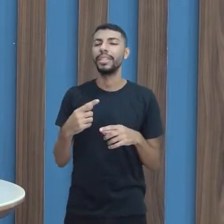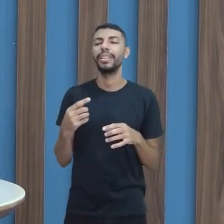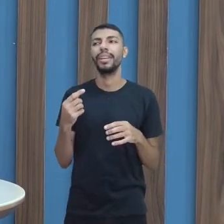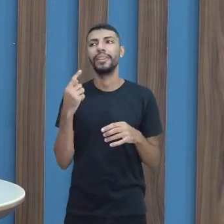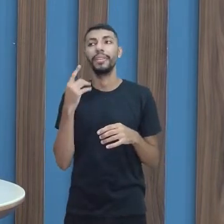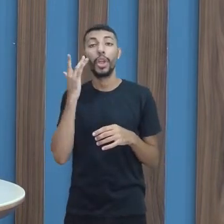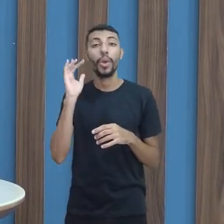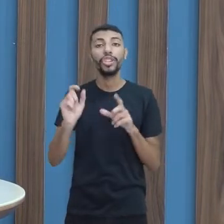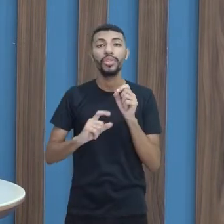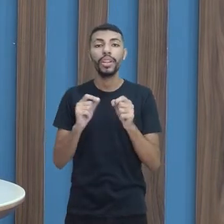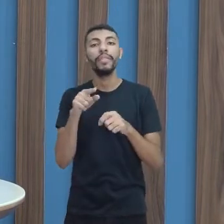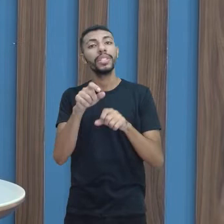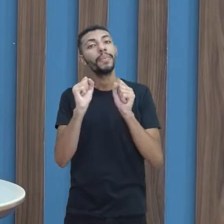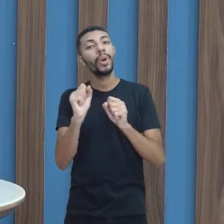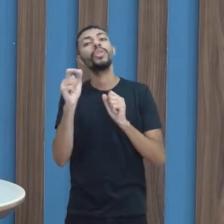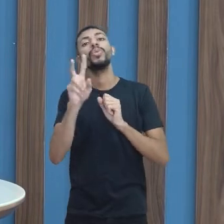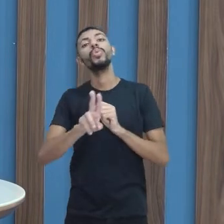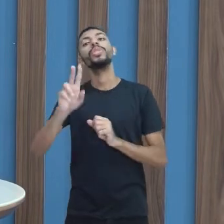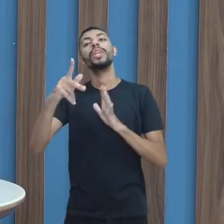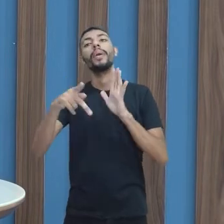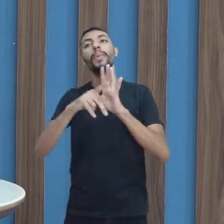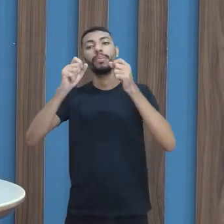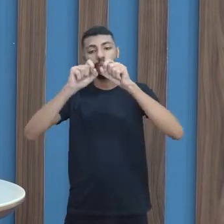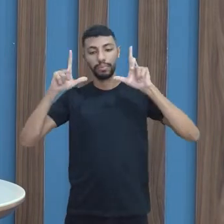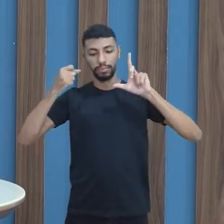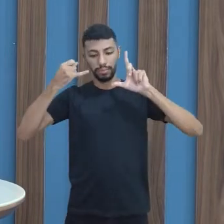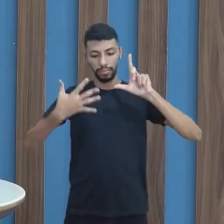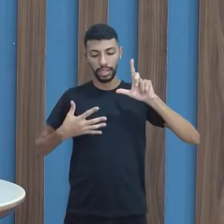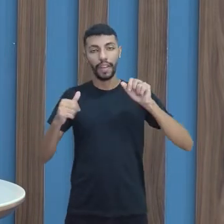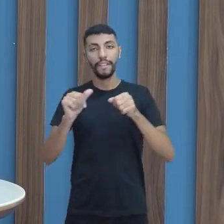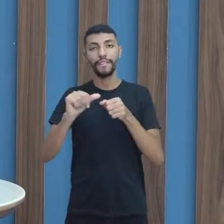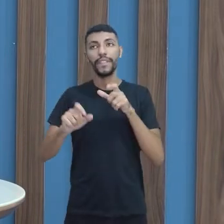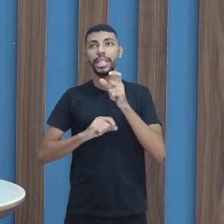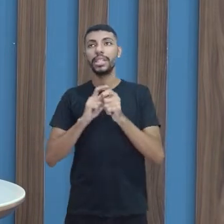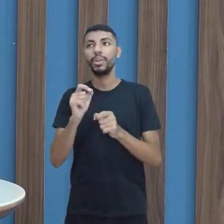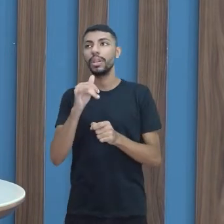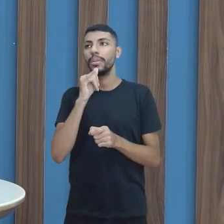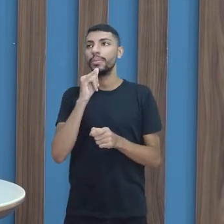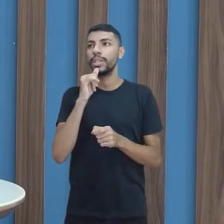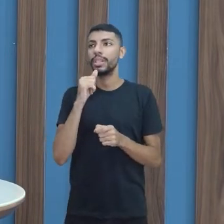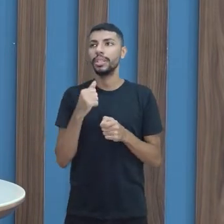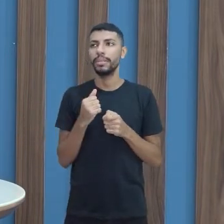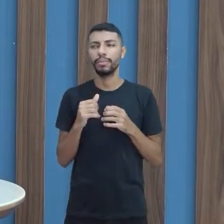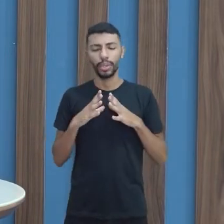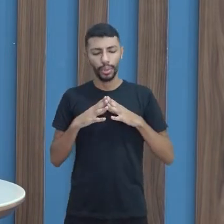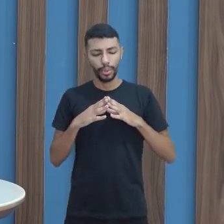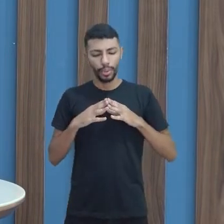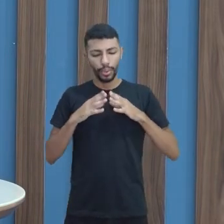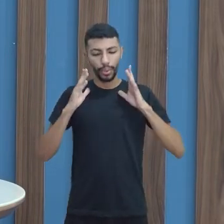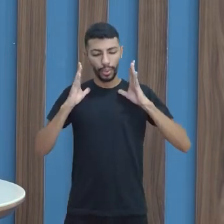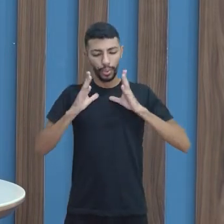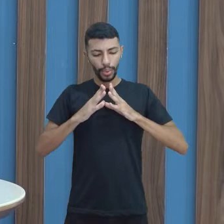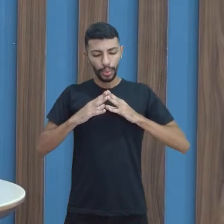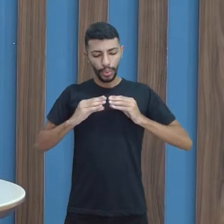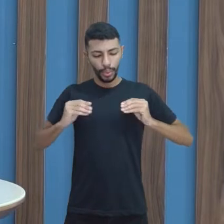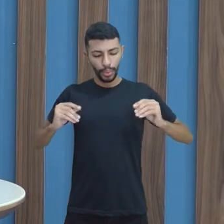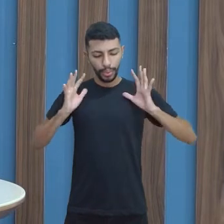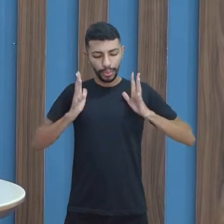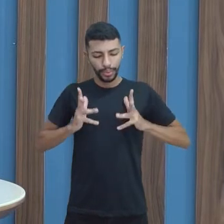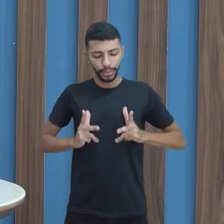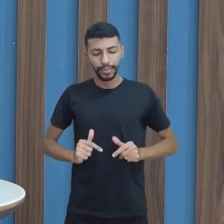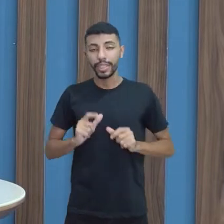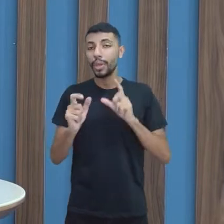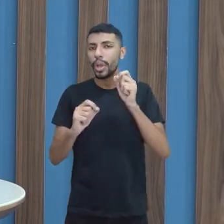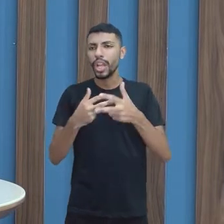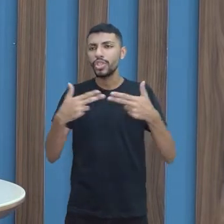pode inclusive usar o autorretrato para fazer uma espécie de cura das coisas que você desgosta ou das coisas que